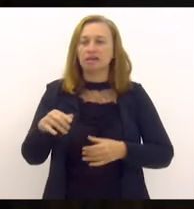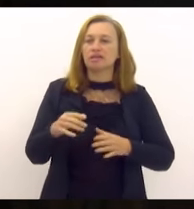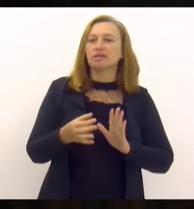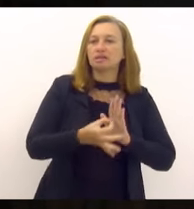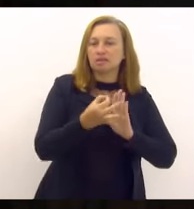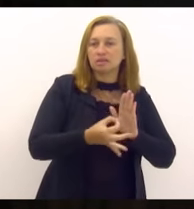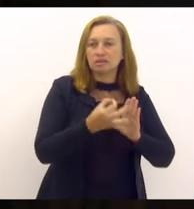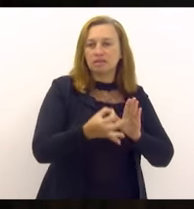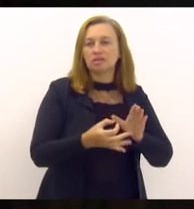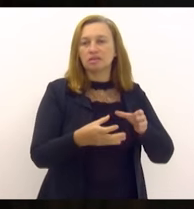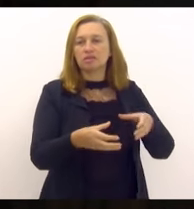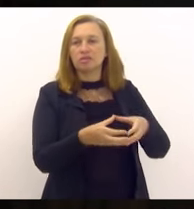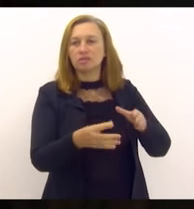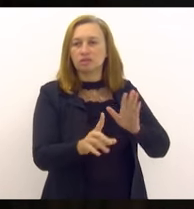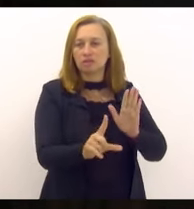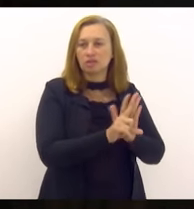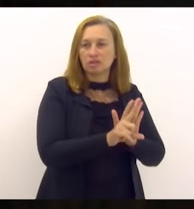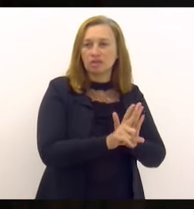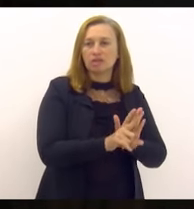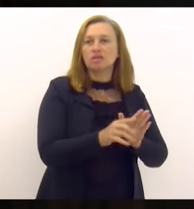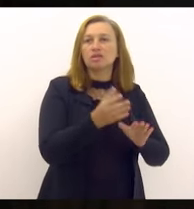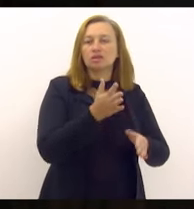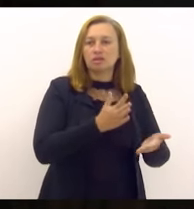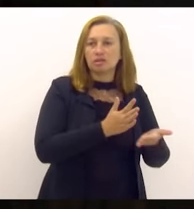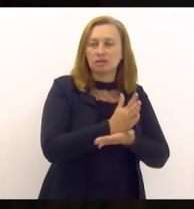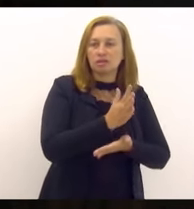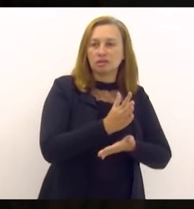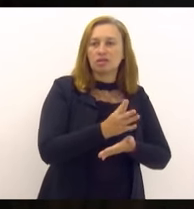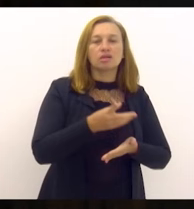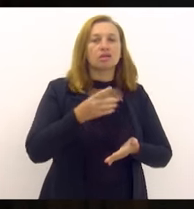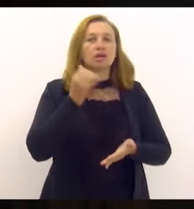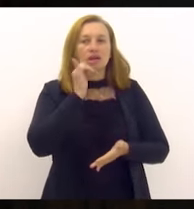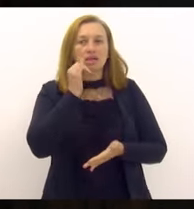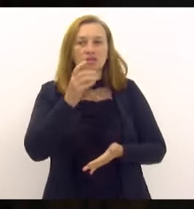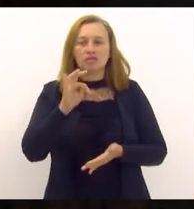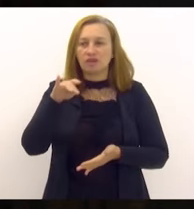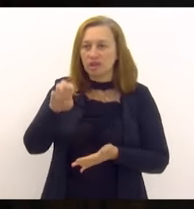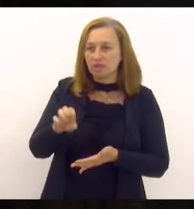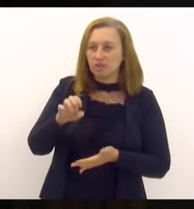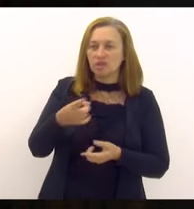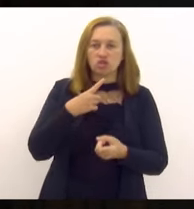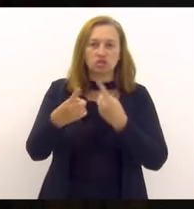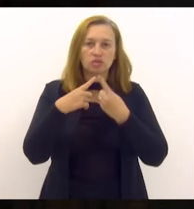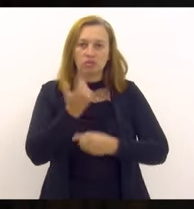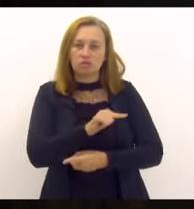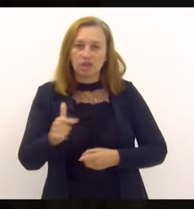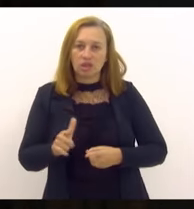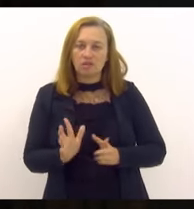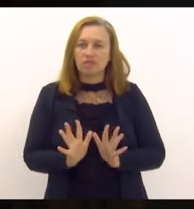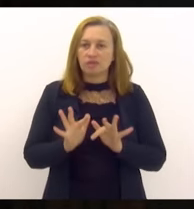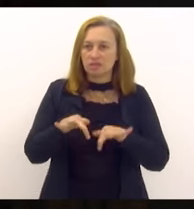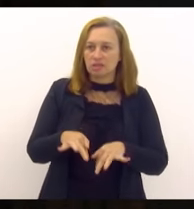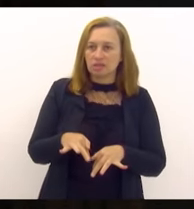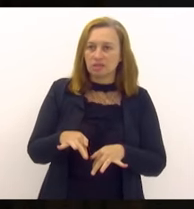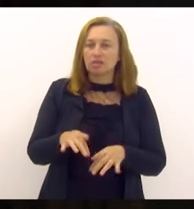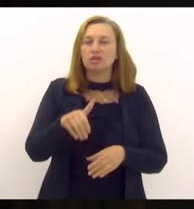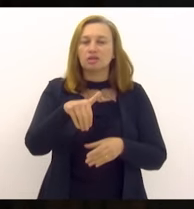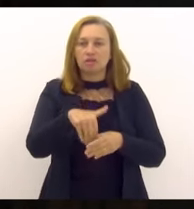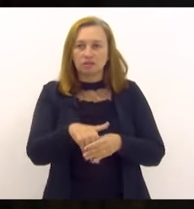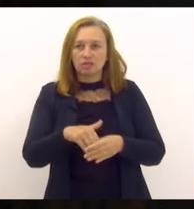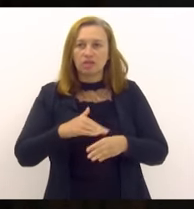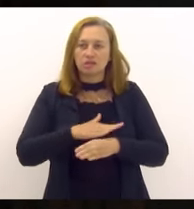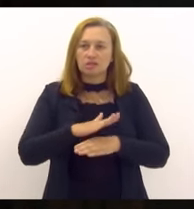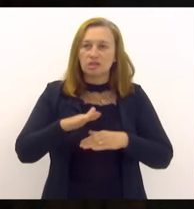Legislativas favorável, relator Felipe Soares. Em discussão, não havendo quem queira discutir, encerrada a discussão. Em